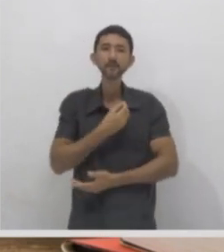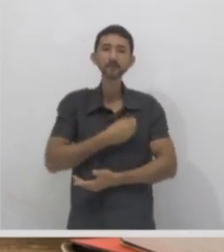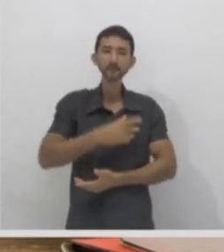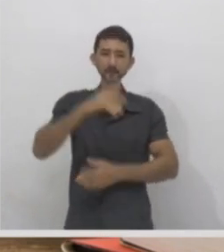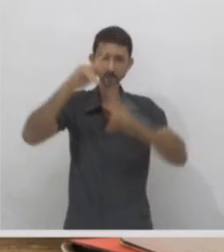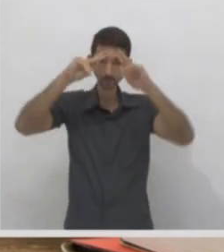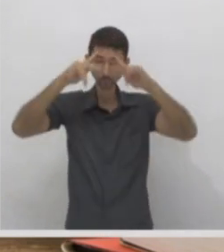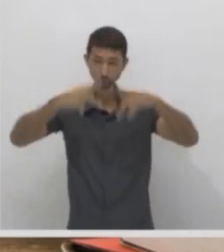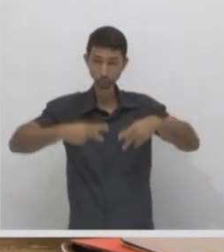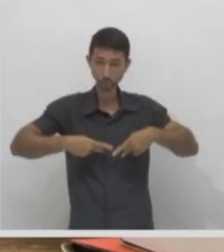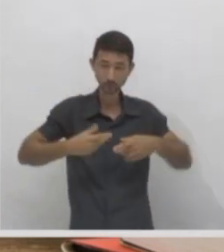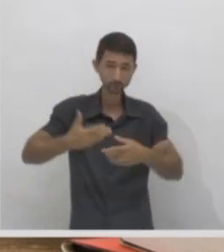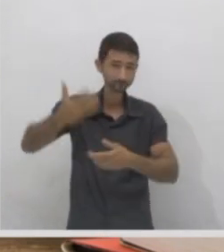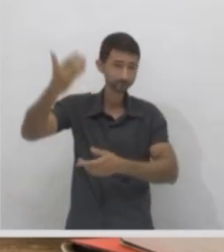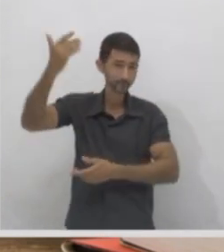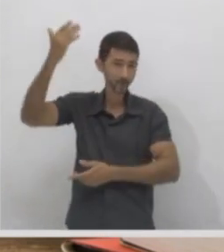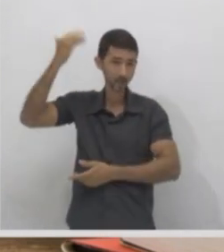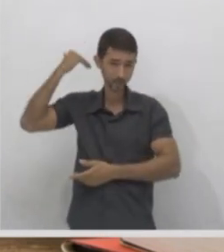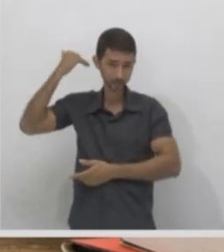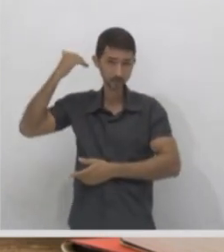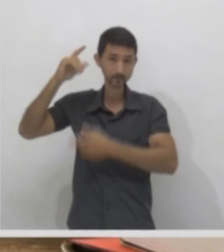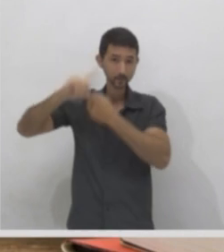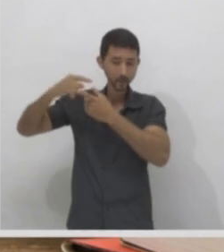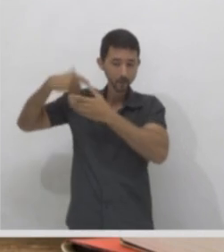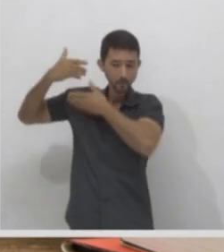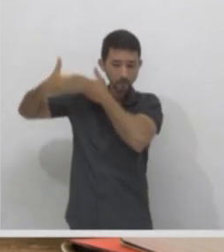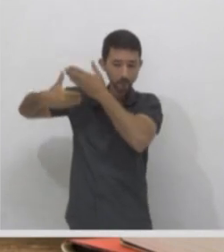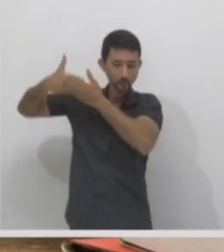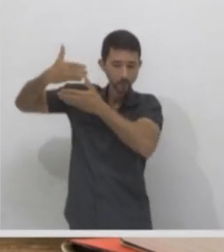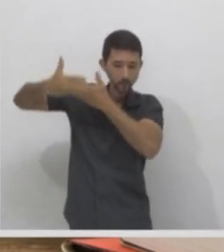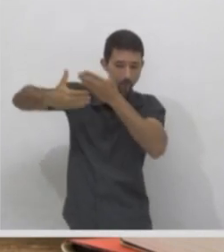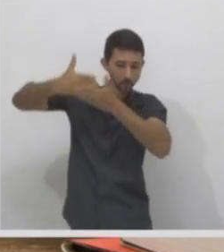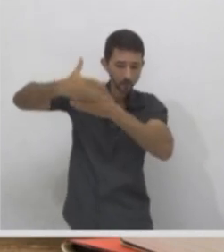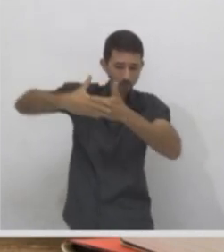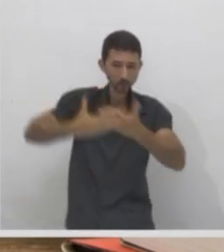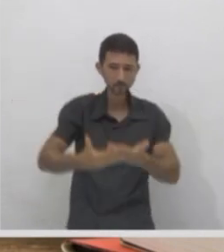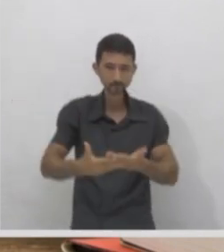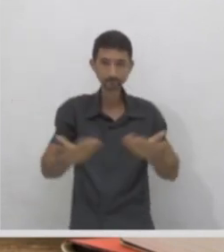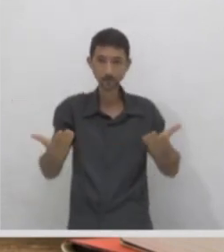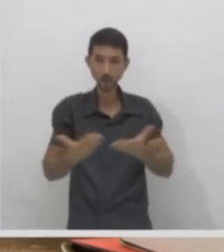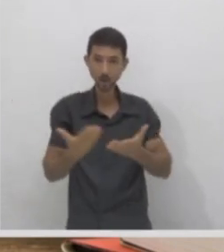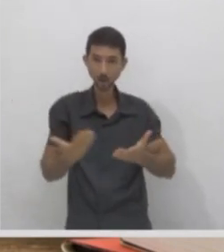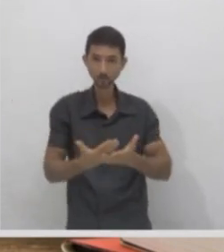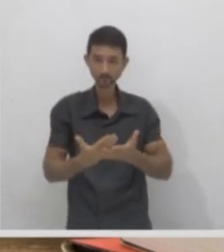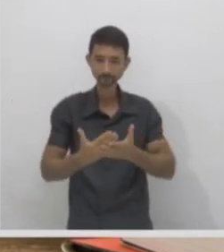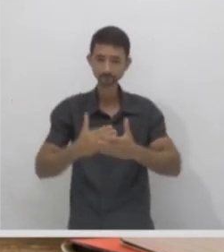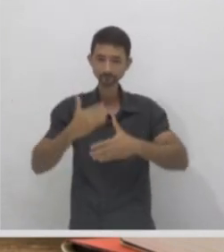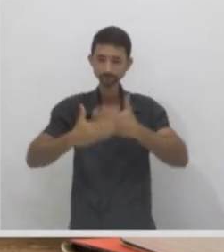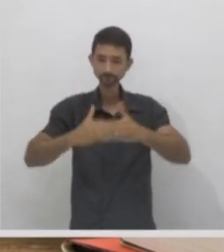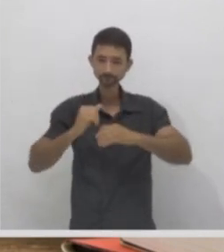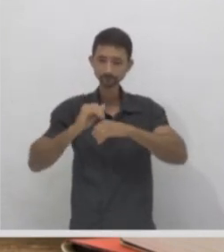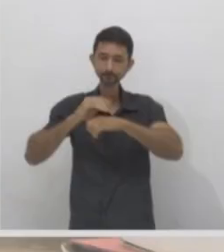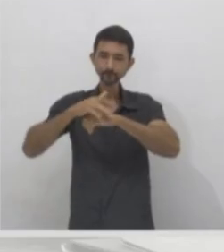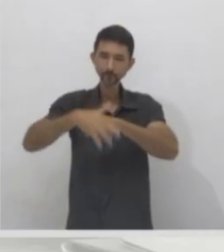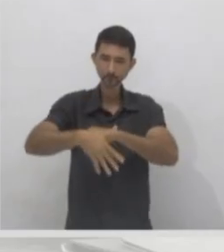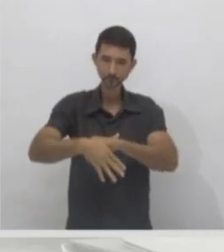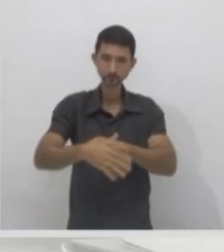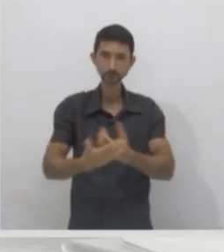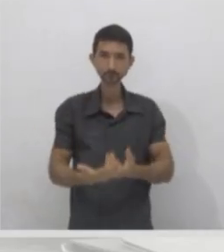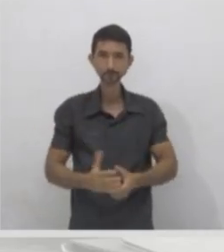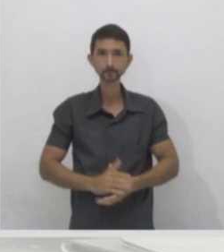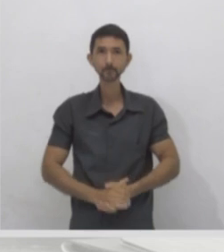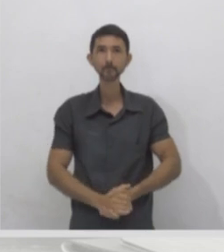ancestrais e seu processo de desenvolvimento naquilo que nós chamamos de pré-história. Tá?